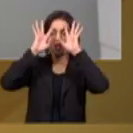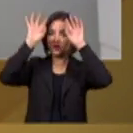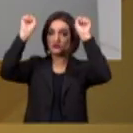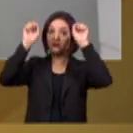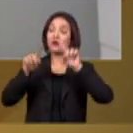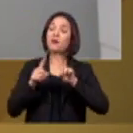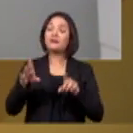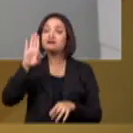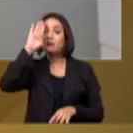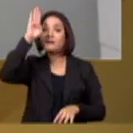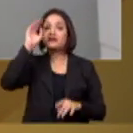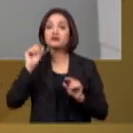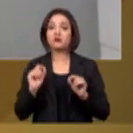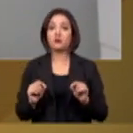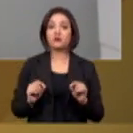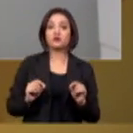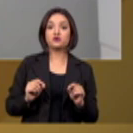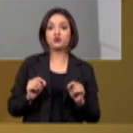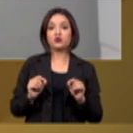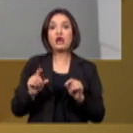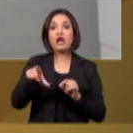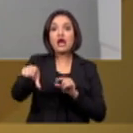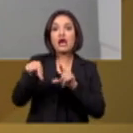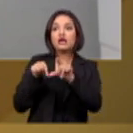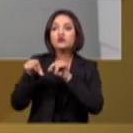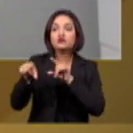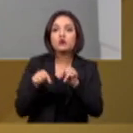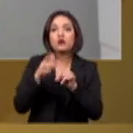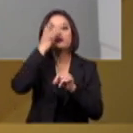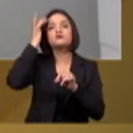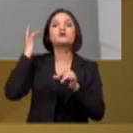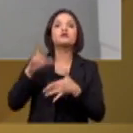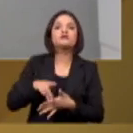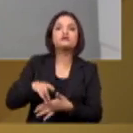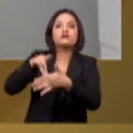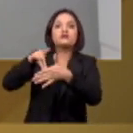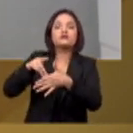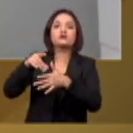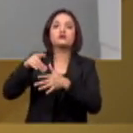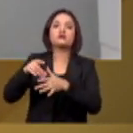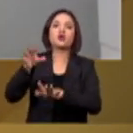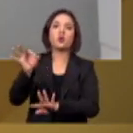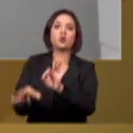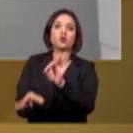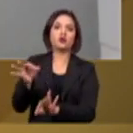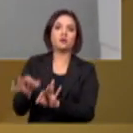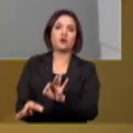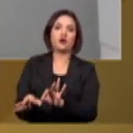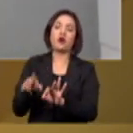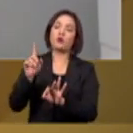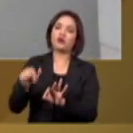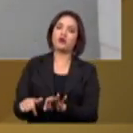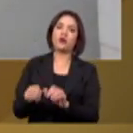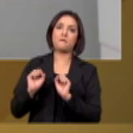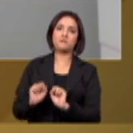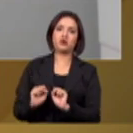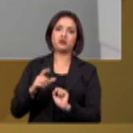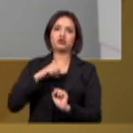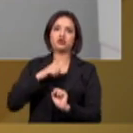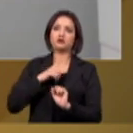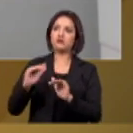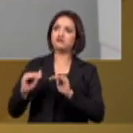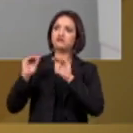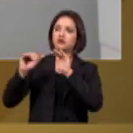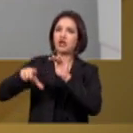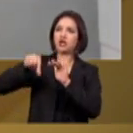que concerne a eleição dos dirigentes mais os ser esta manifestação da soberania de escolha dos membros que